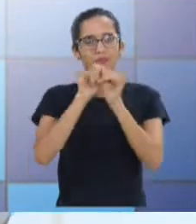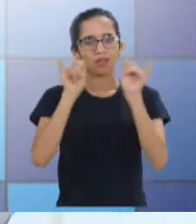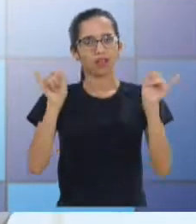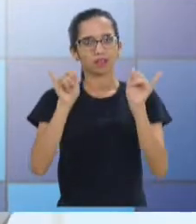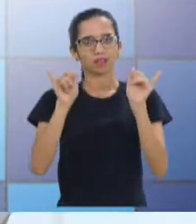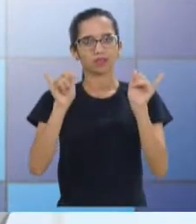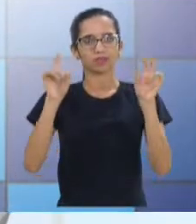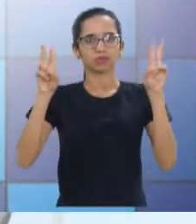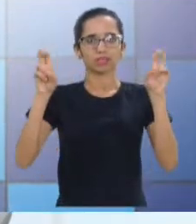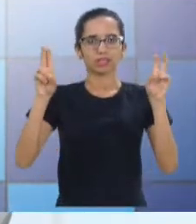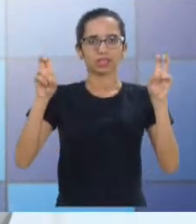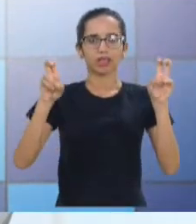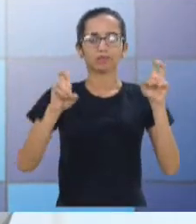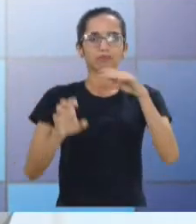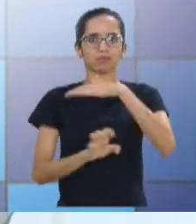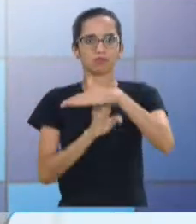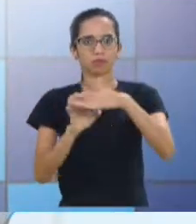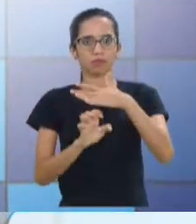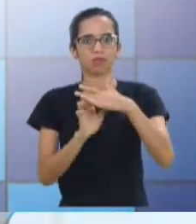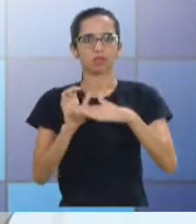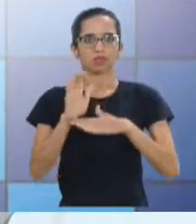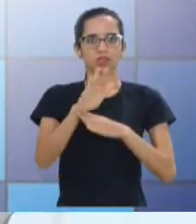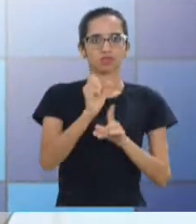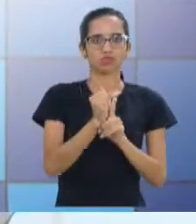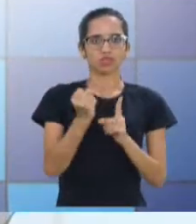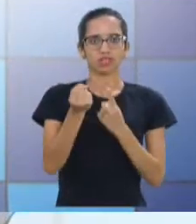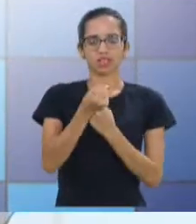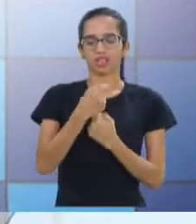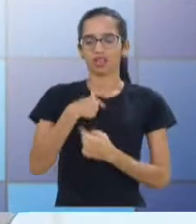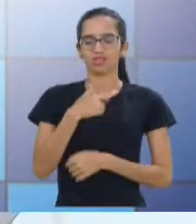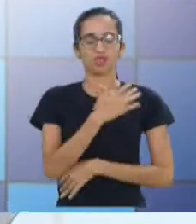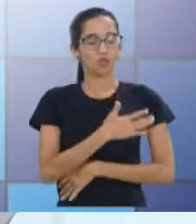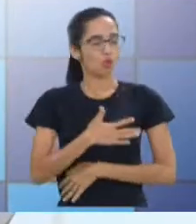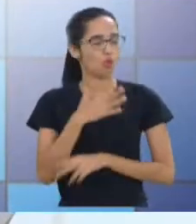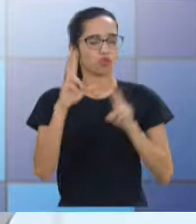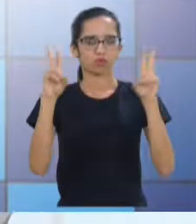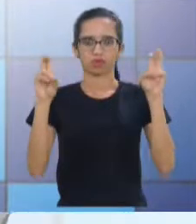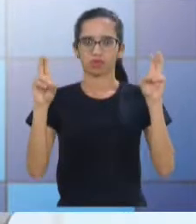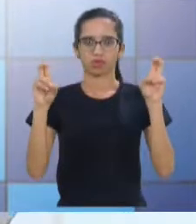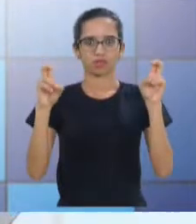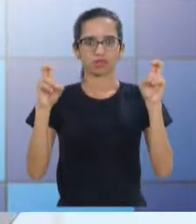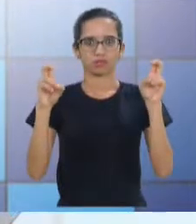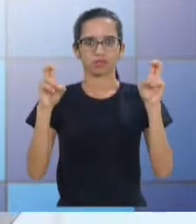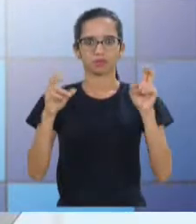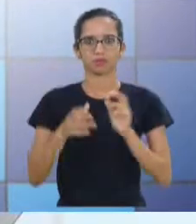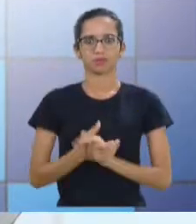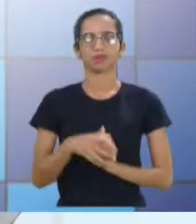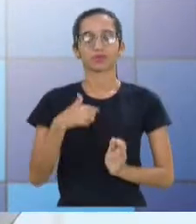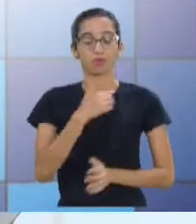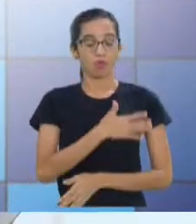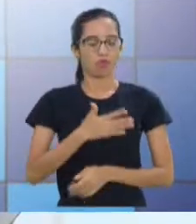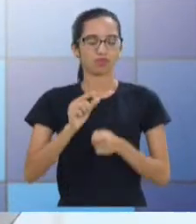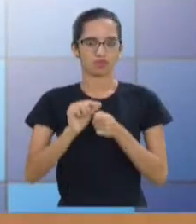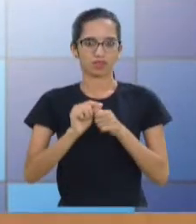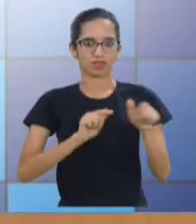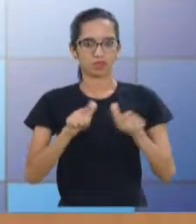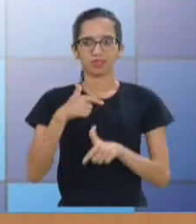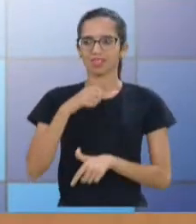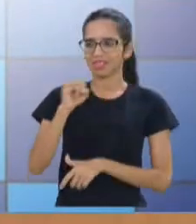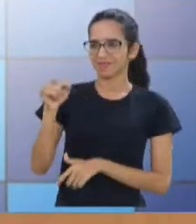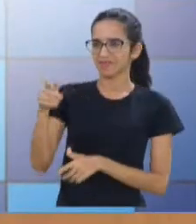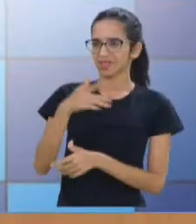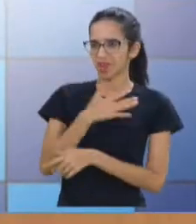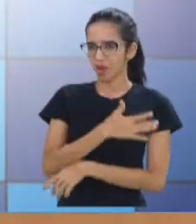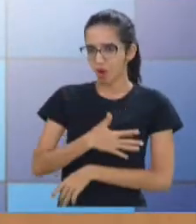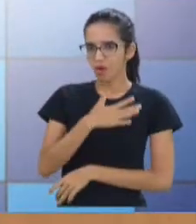empreendedorismo falando de economia solidária pra mim é um tema muito bom porque eu gosto muito de fazer isso pois é o que eu gosto muito de fazer